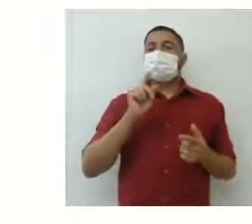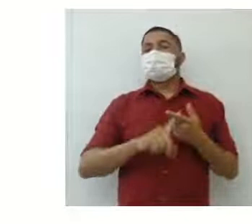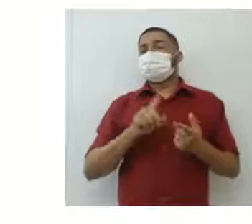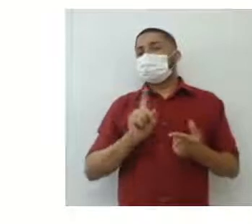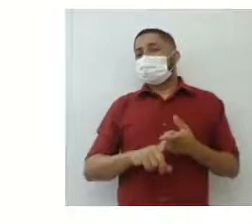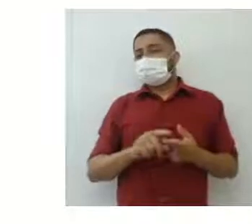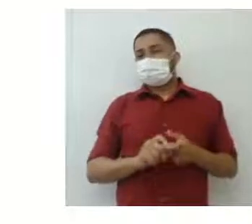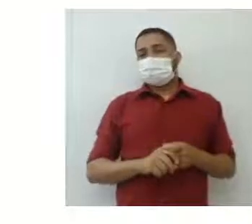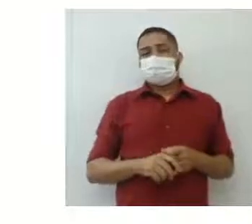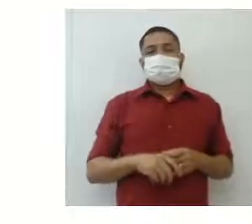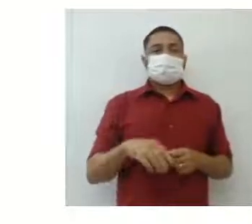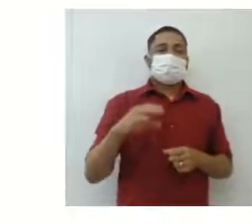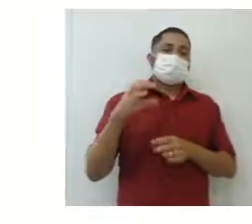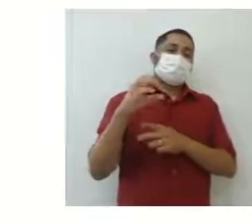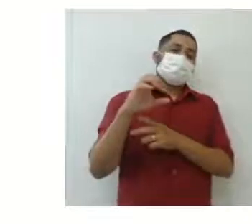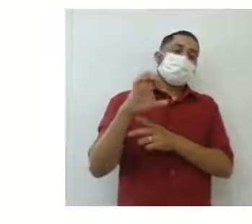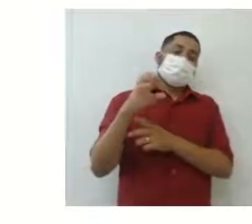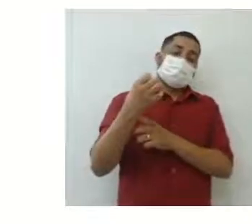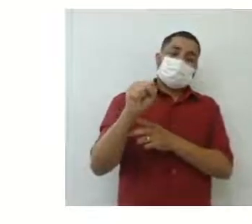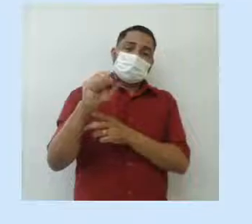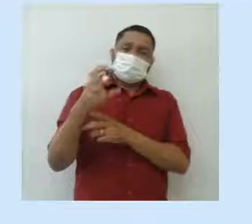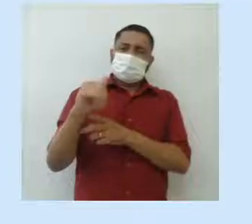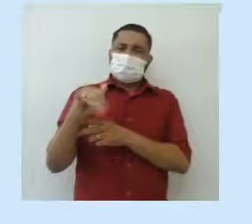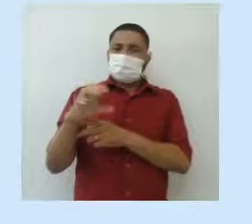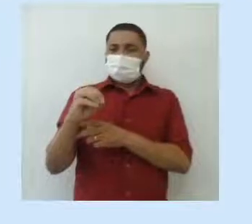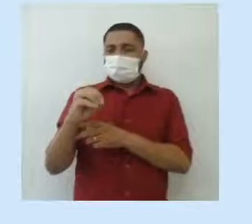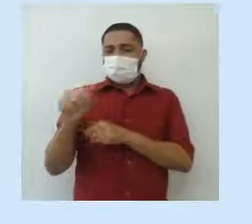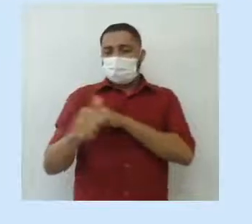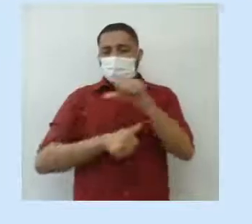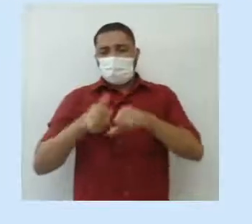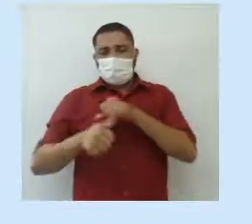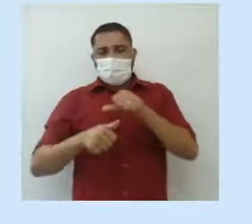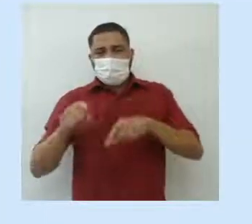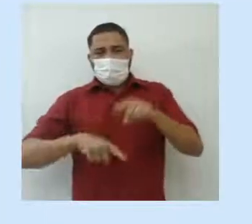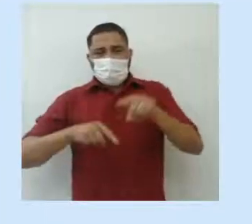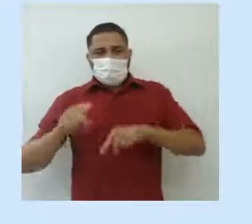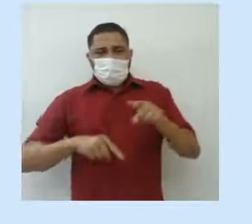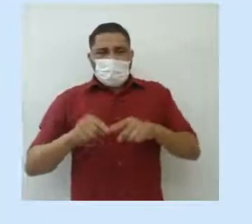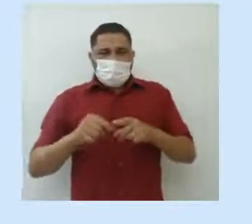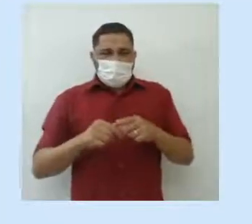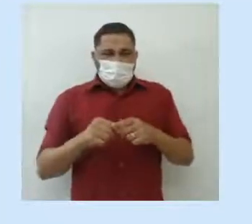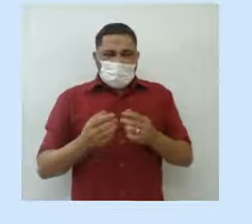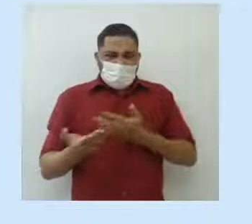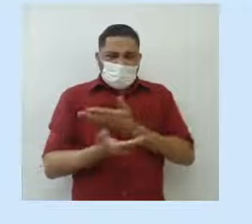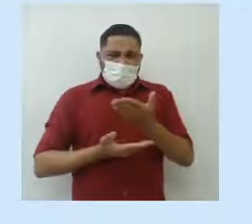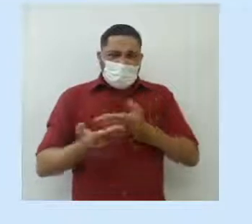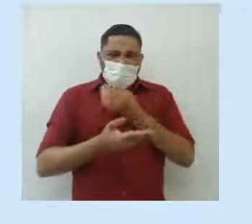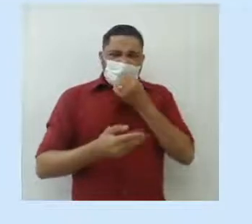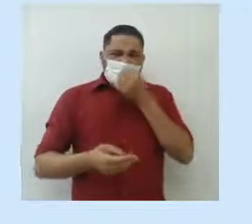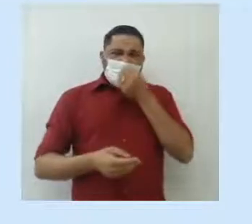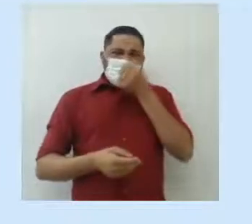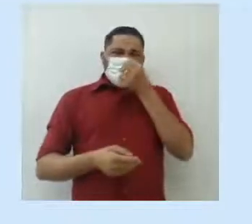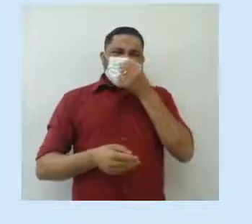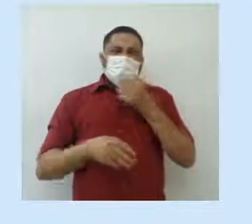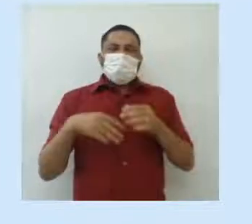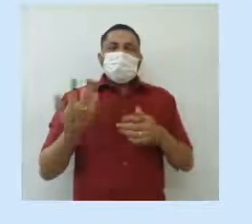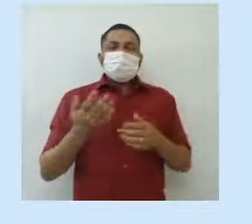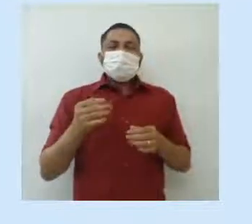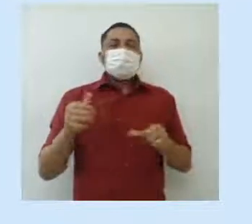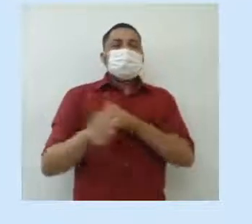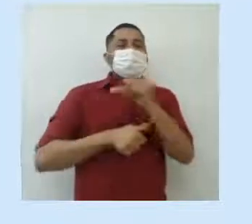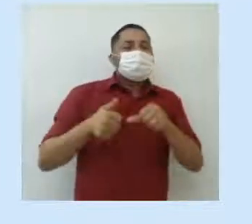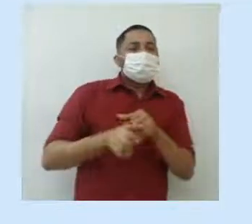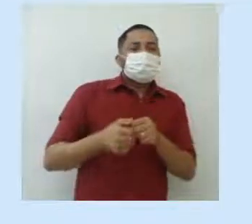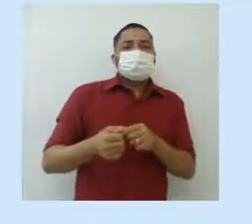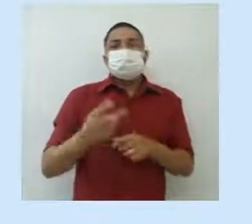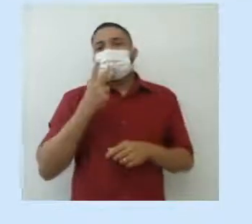meio do escambo, né? Ou seja, a troca de mercadoria, escambo, troca de mercadorias, né? Em troca de